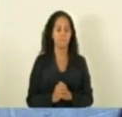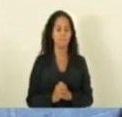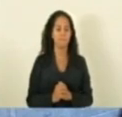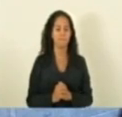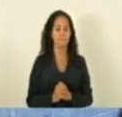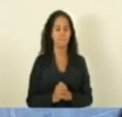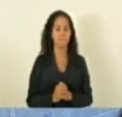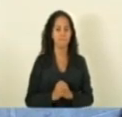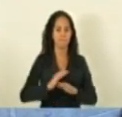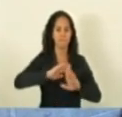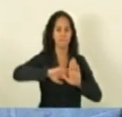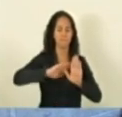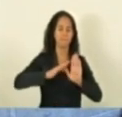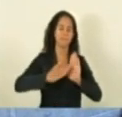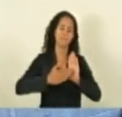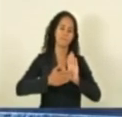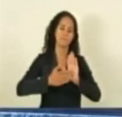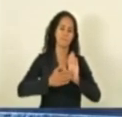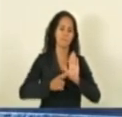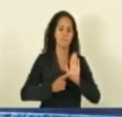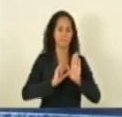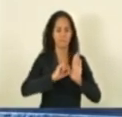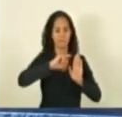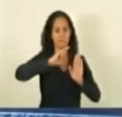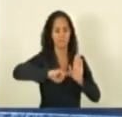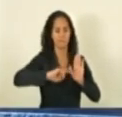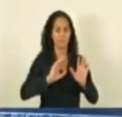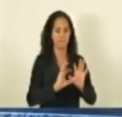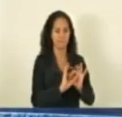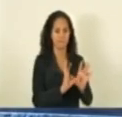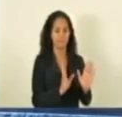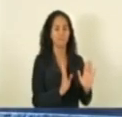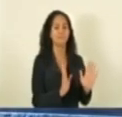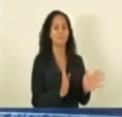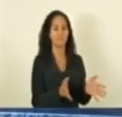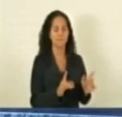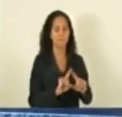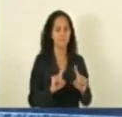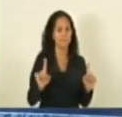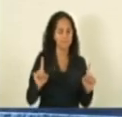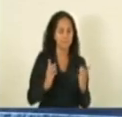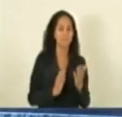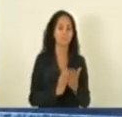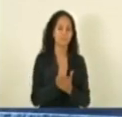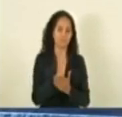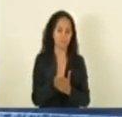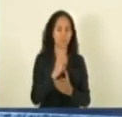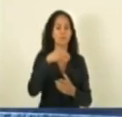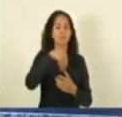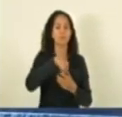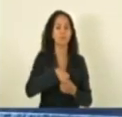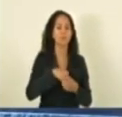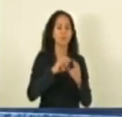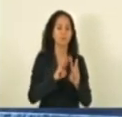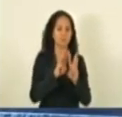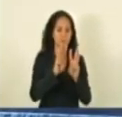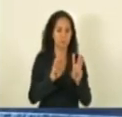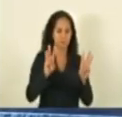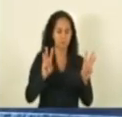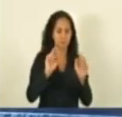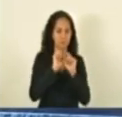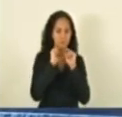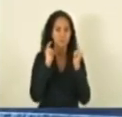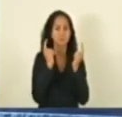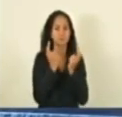Fica dispensada a leitura da ata da sessão anterior, mas a declaro aprovada conforme foi disponibilizada